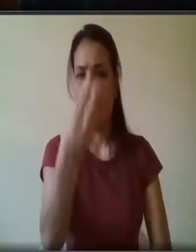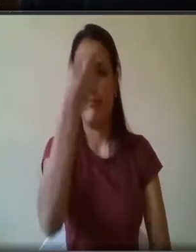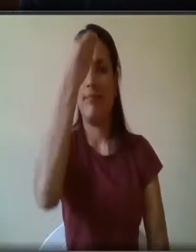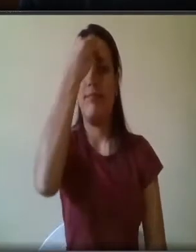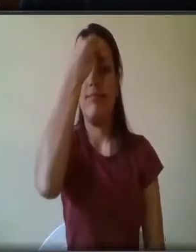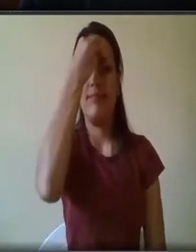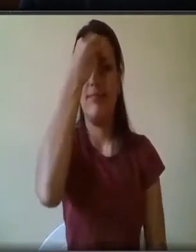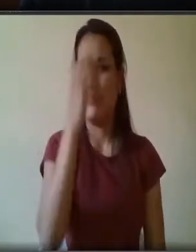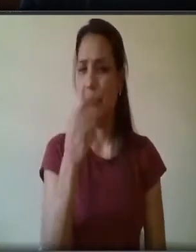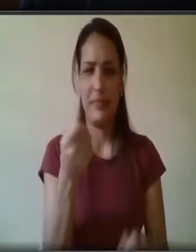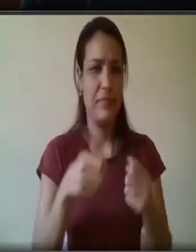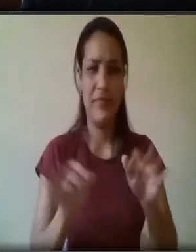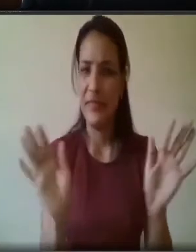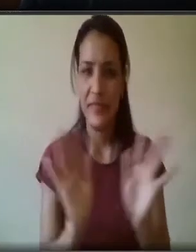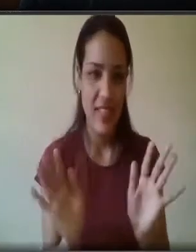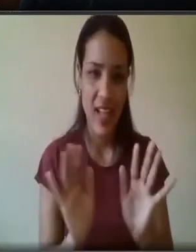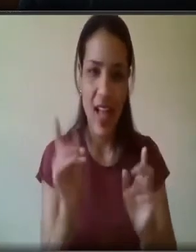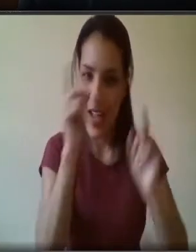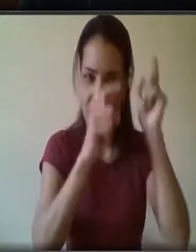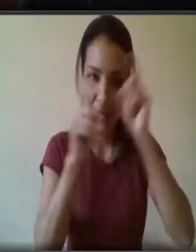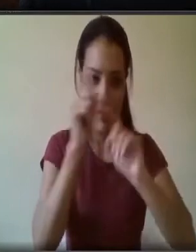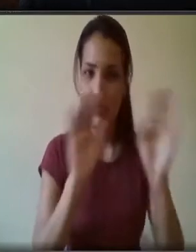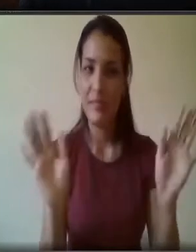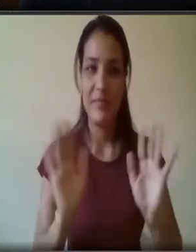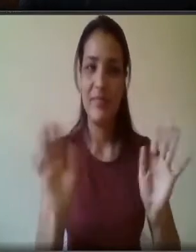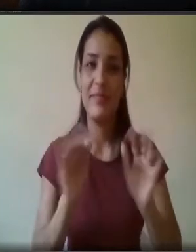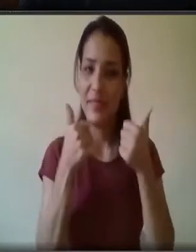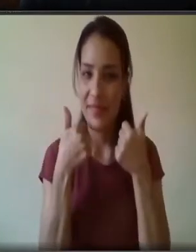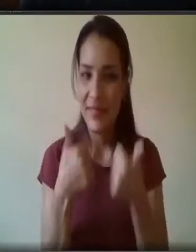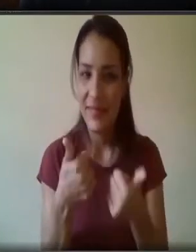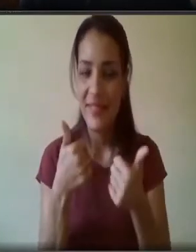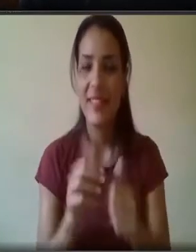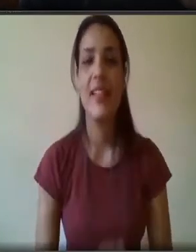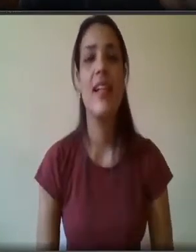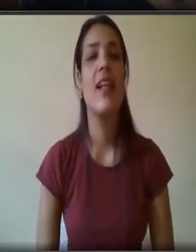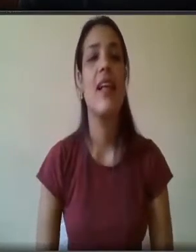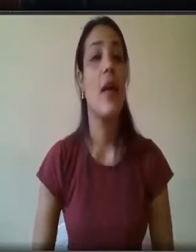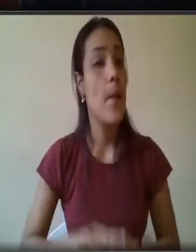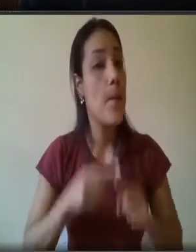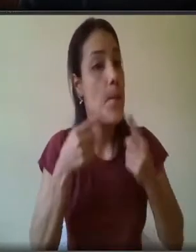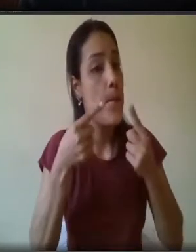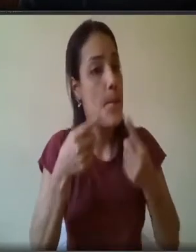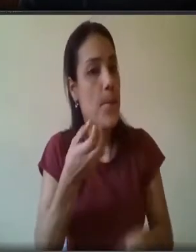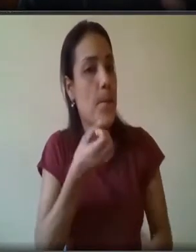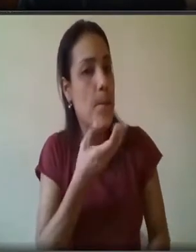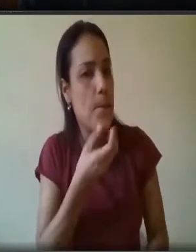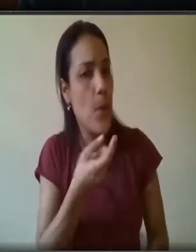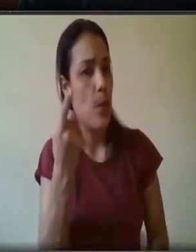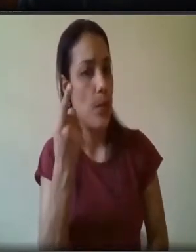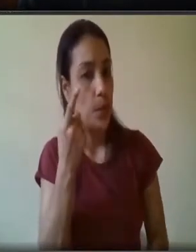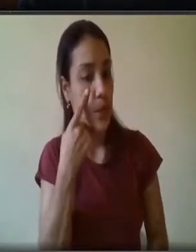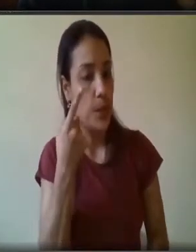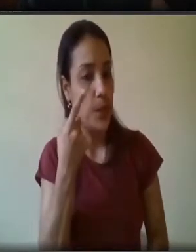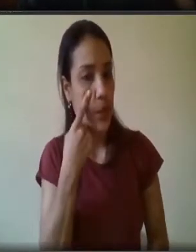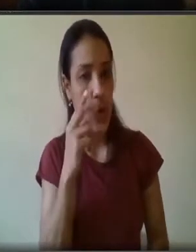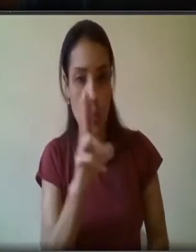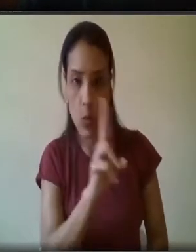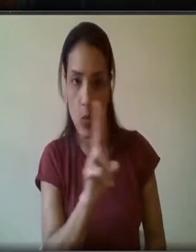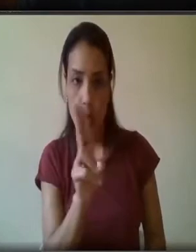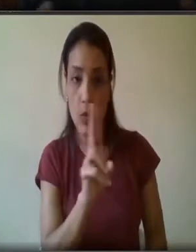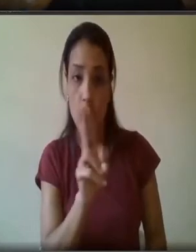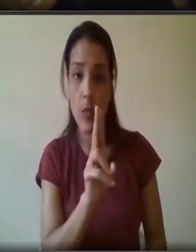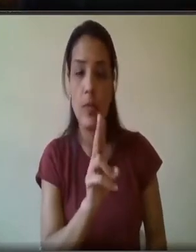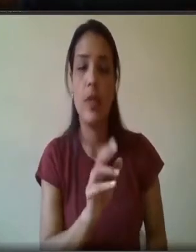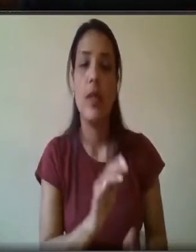dos períodos aqui, tá? Mas é bom você, veja bem que ele te dá um mapa, e essa questão aqui,